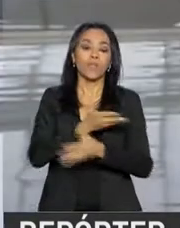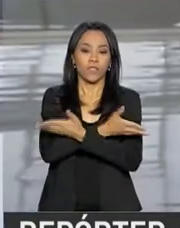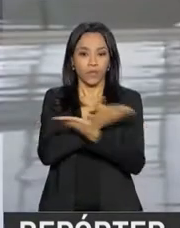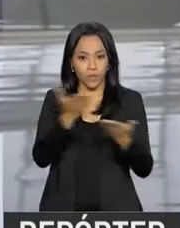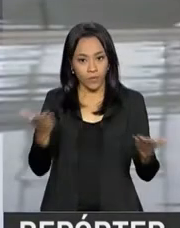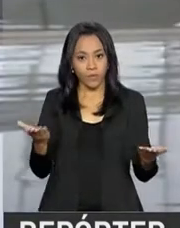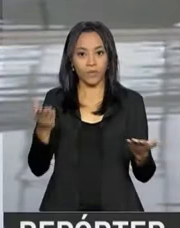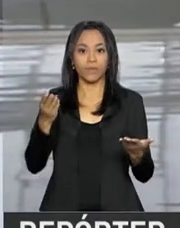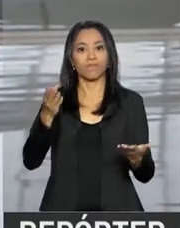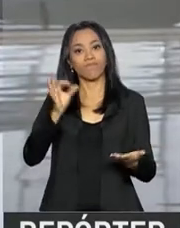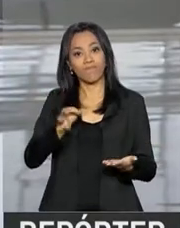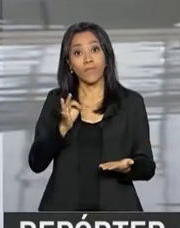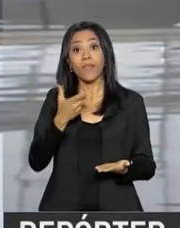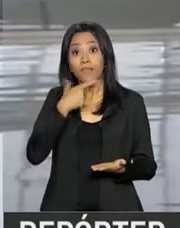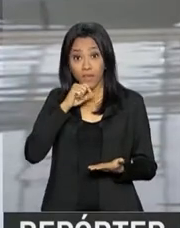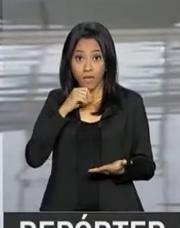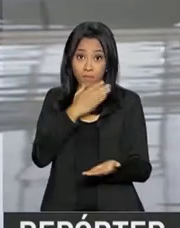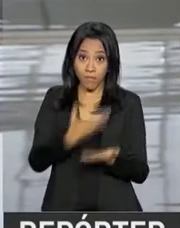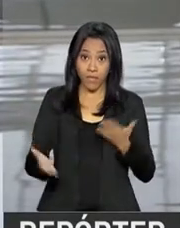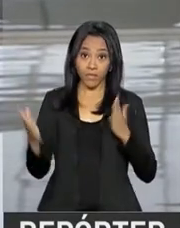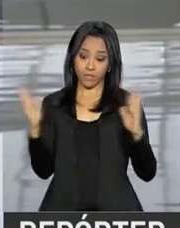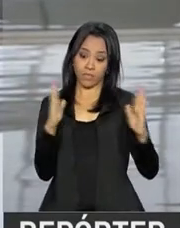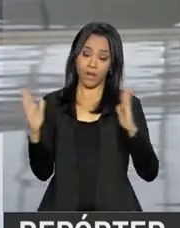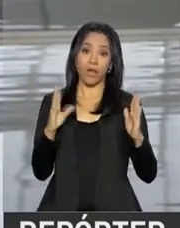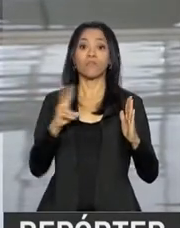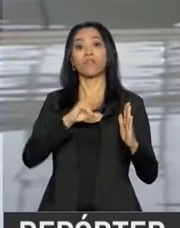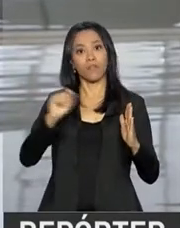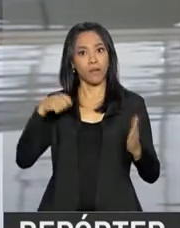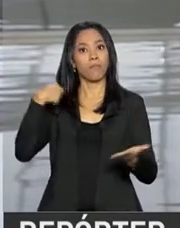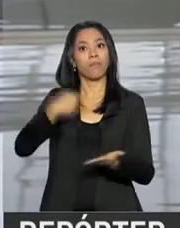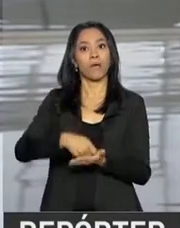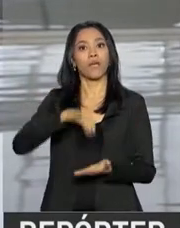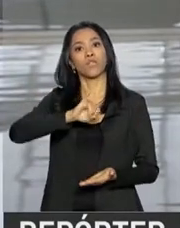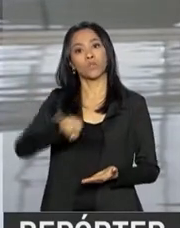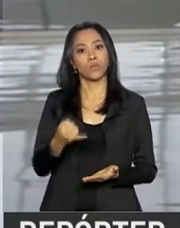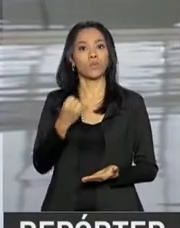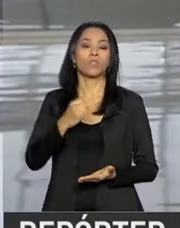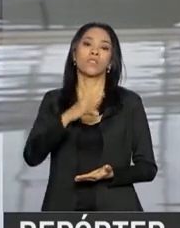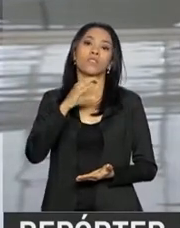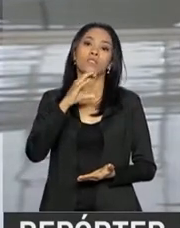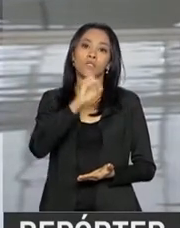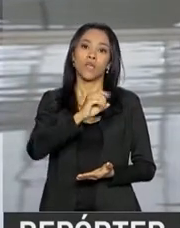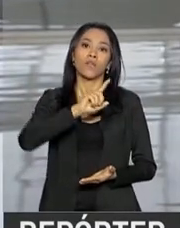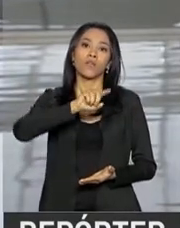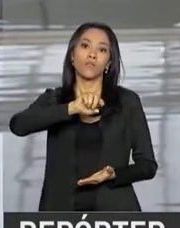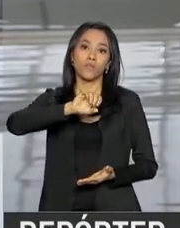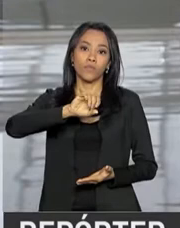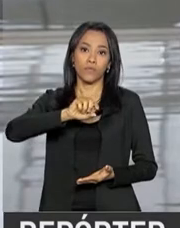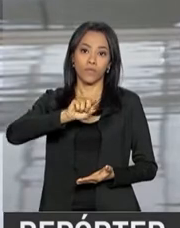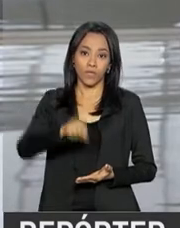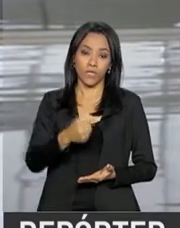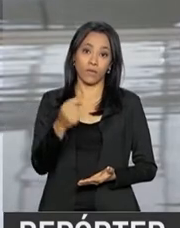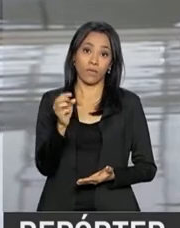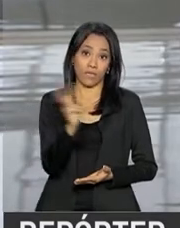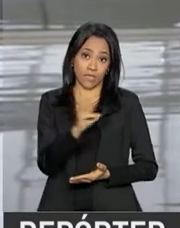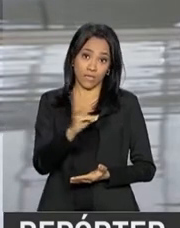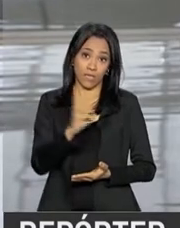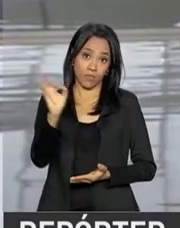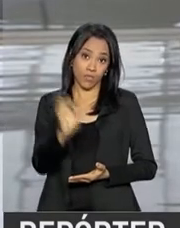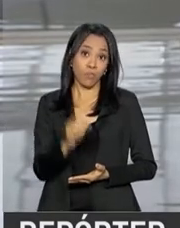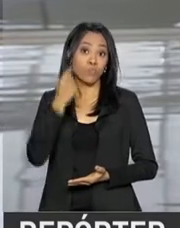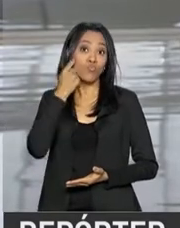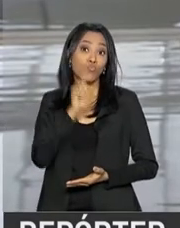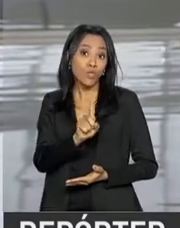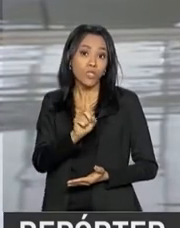todos pois é isso quem perder esse prazo vai pagar juros de 0,33 por cento por dia de atraso o